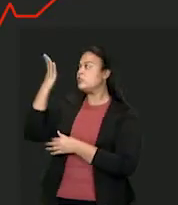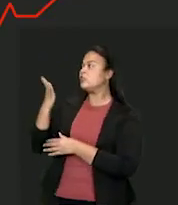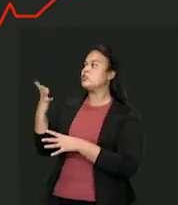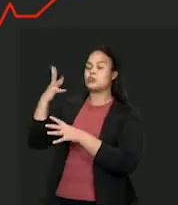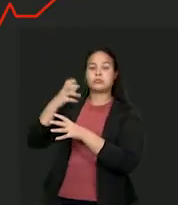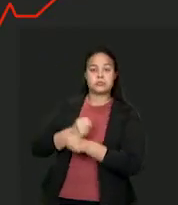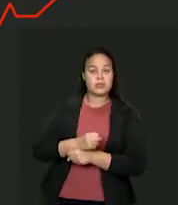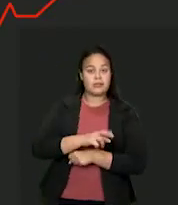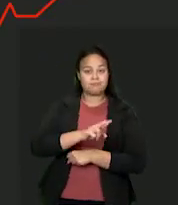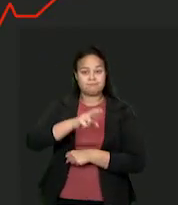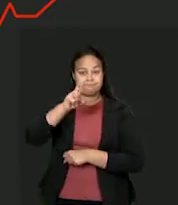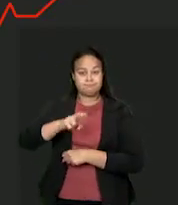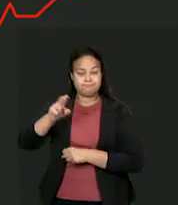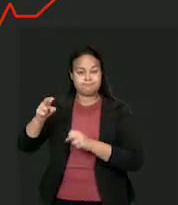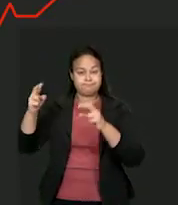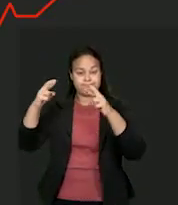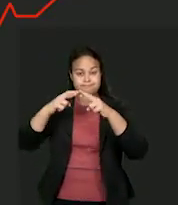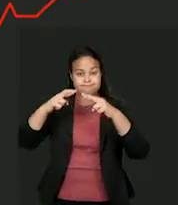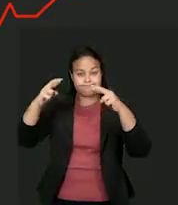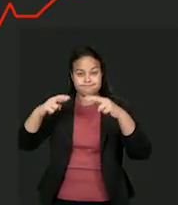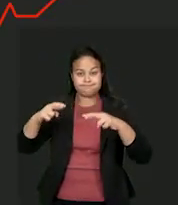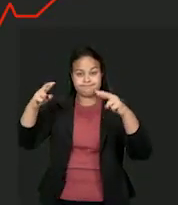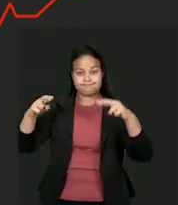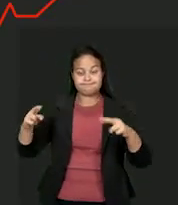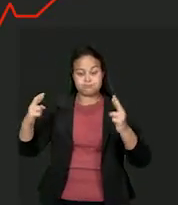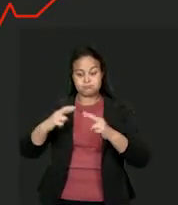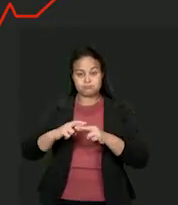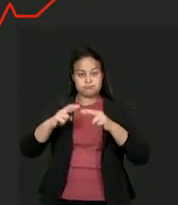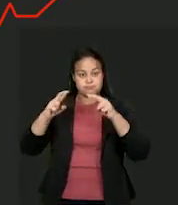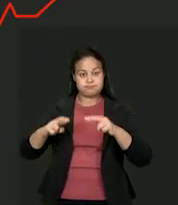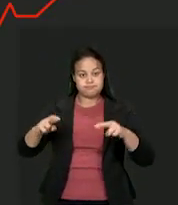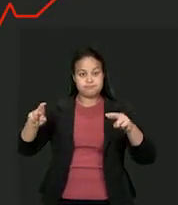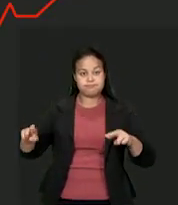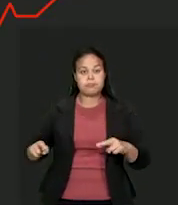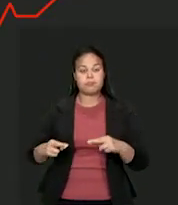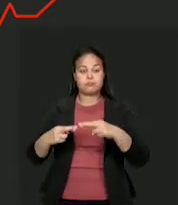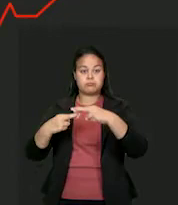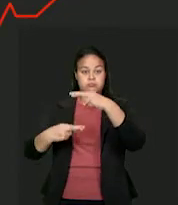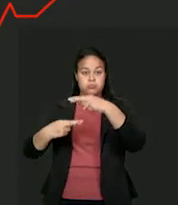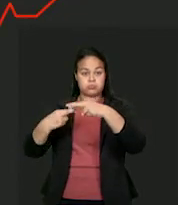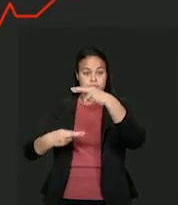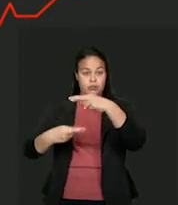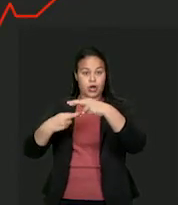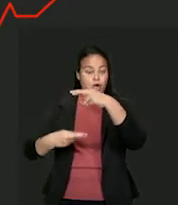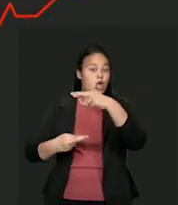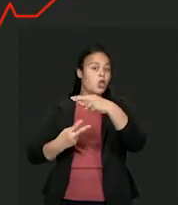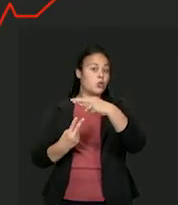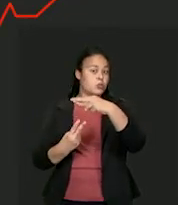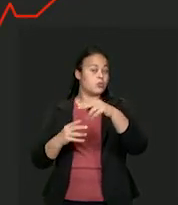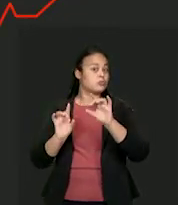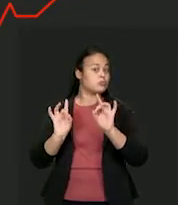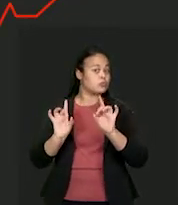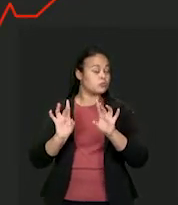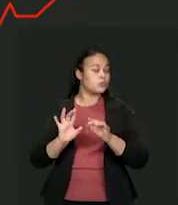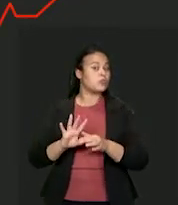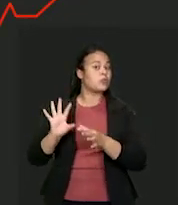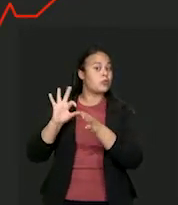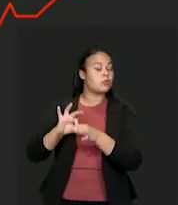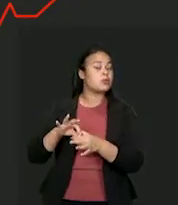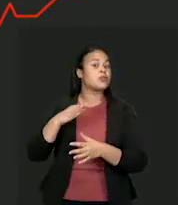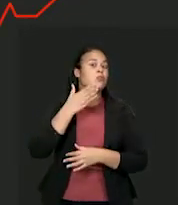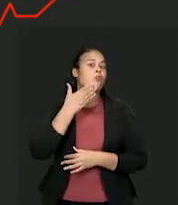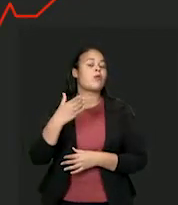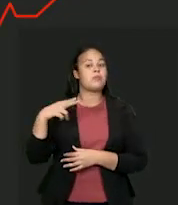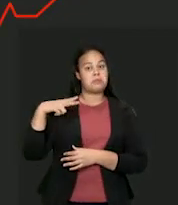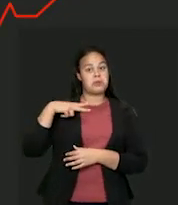equivalente, nós temos apenas 2 resistores ligados em paralelo. Então, nós podemos utilizar o caso